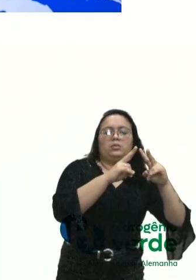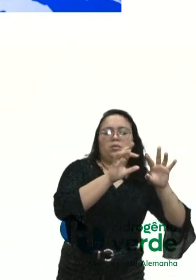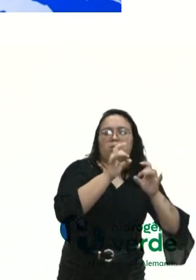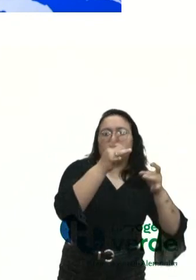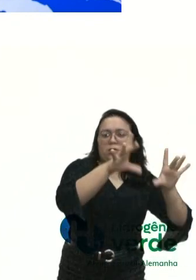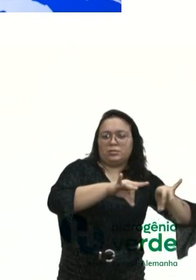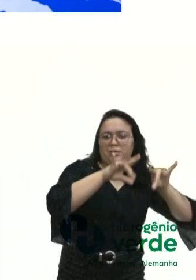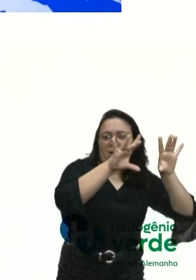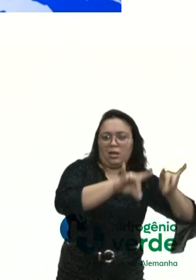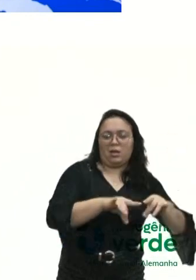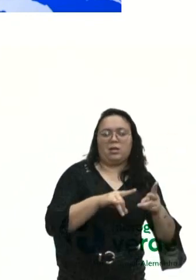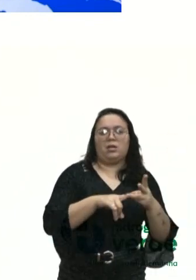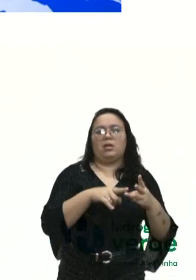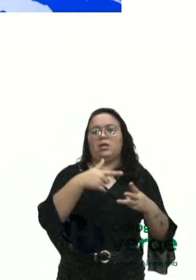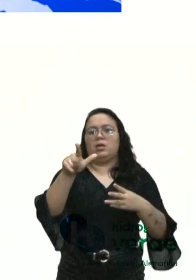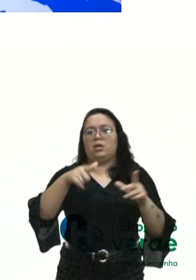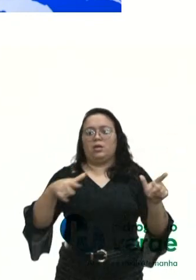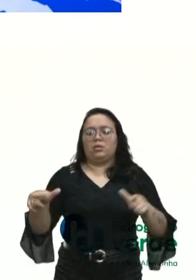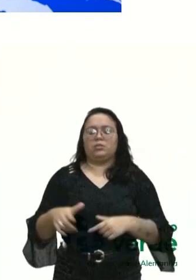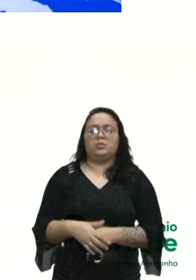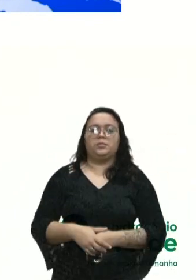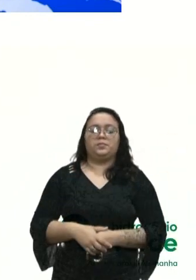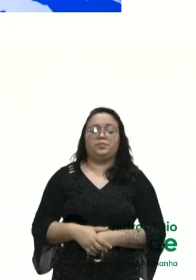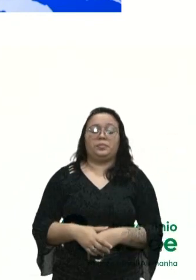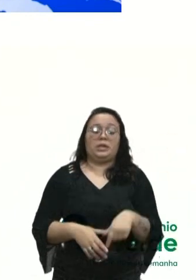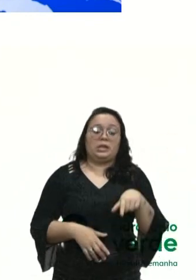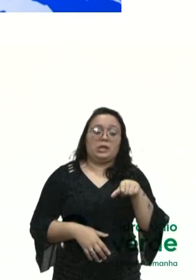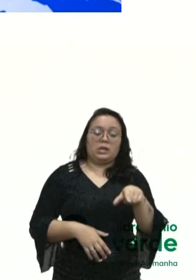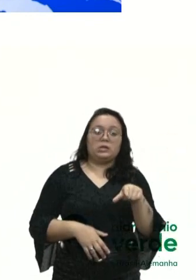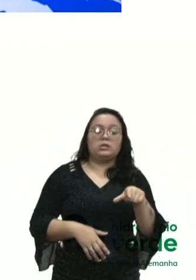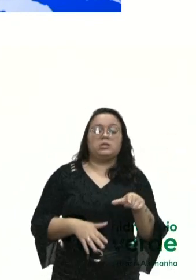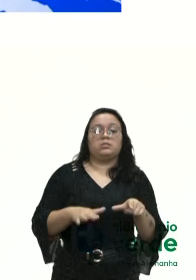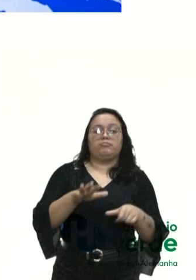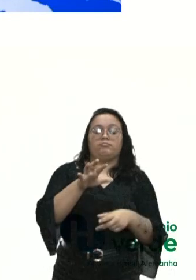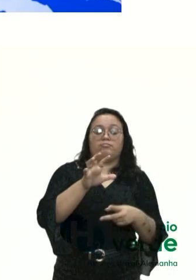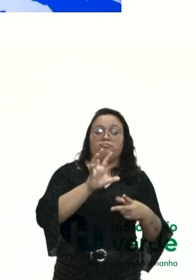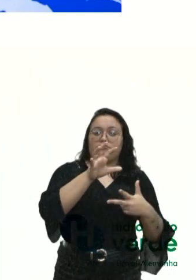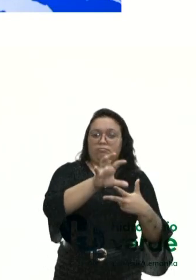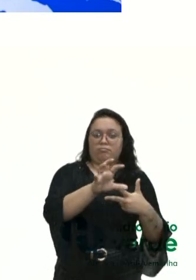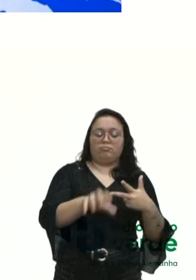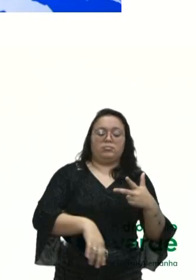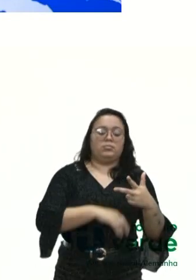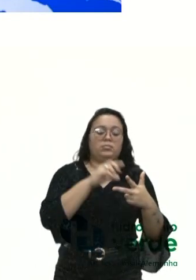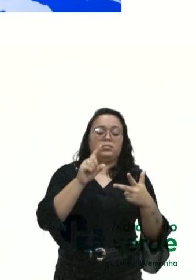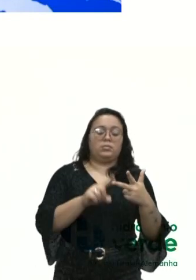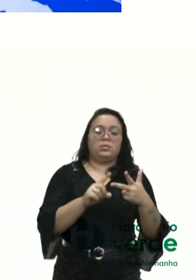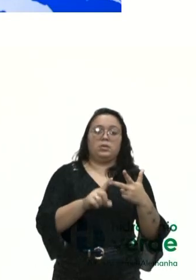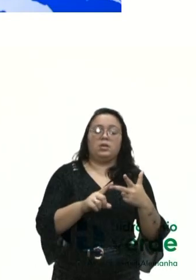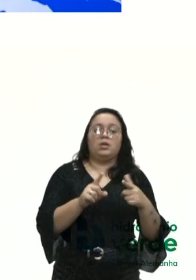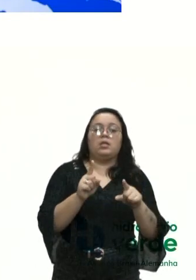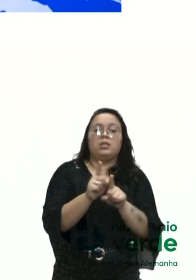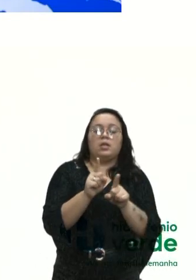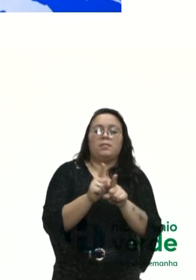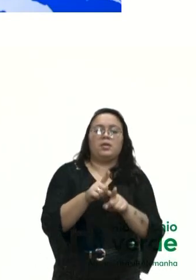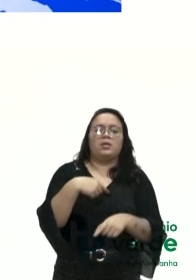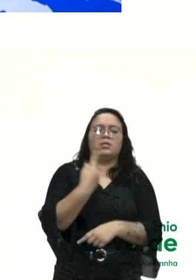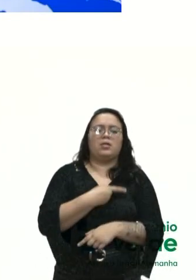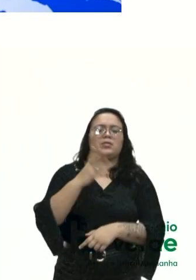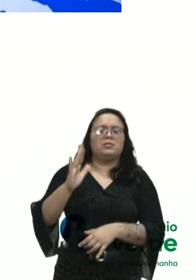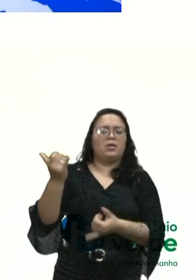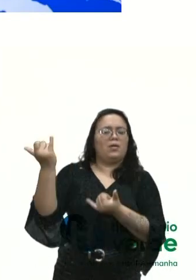Então, cuidar So, taking care essa parte também. of this part as well. Realização do programa H2 Global, a gente ouviu isso H2 já,